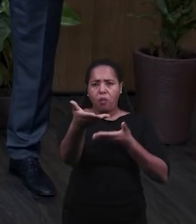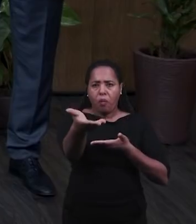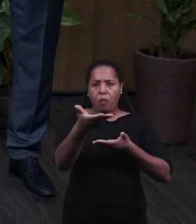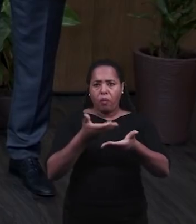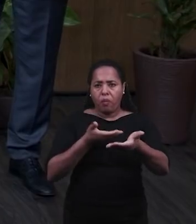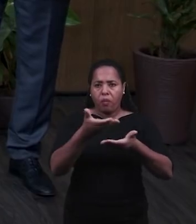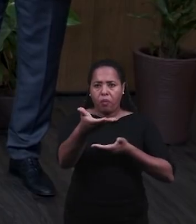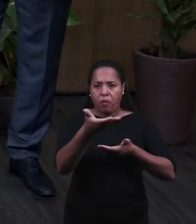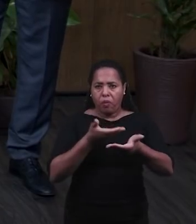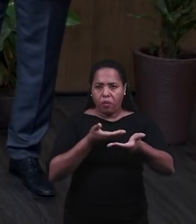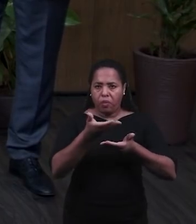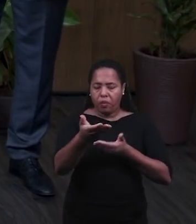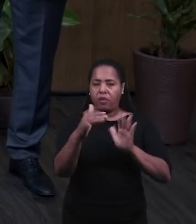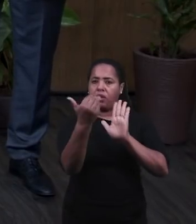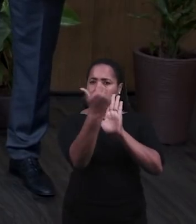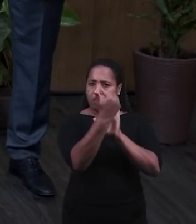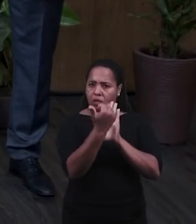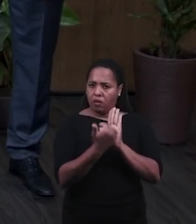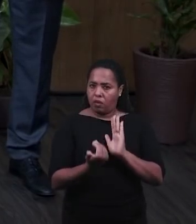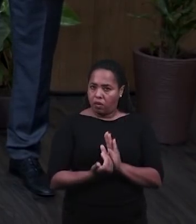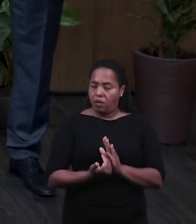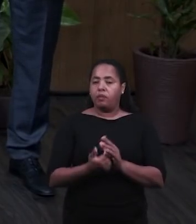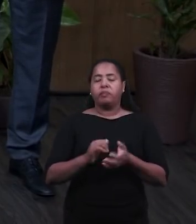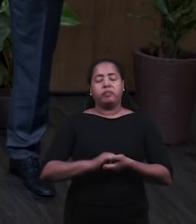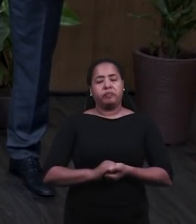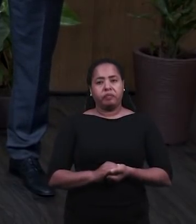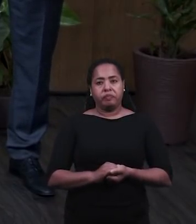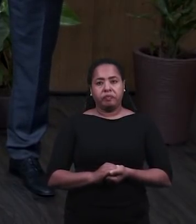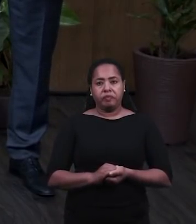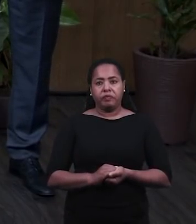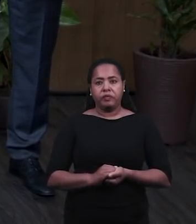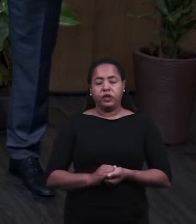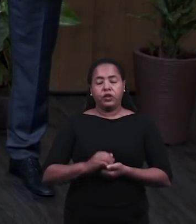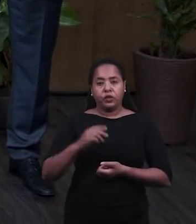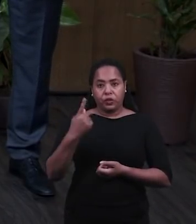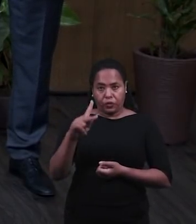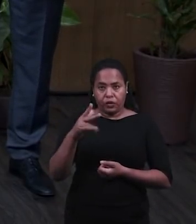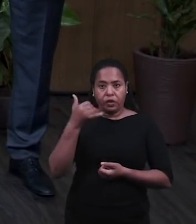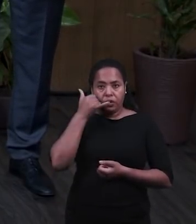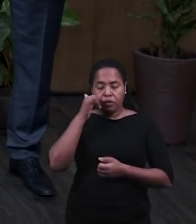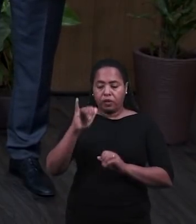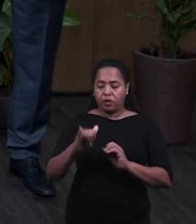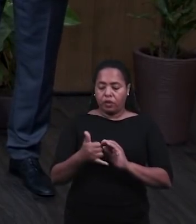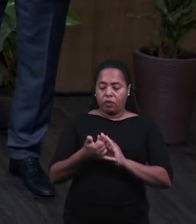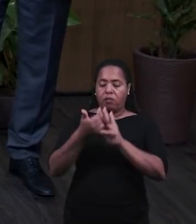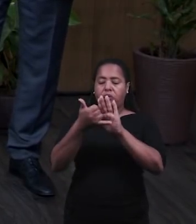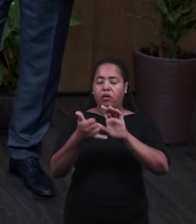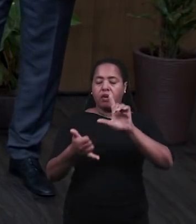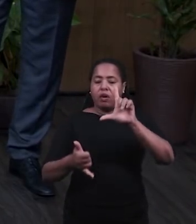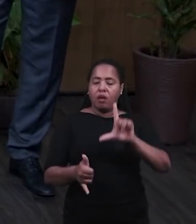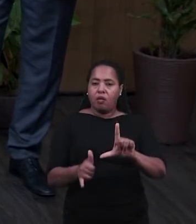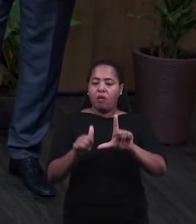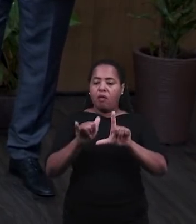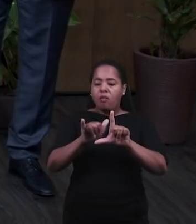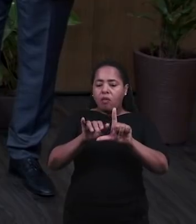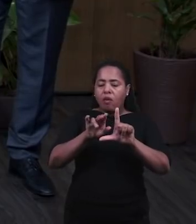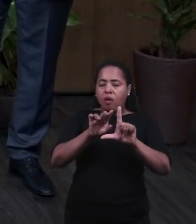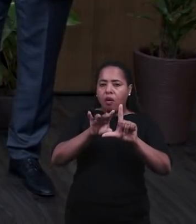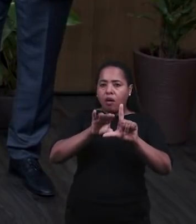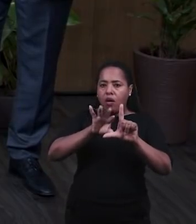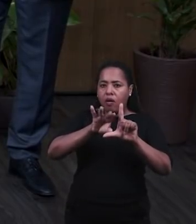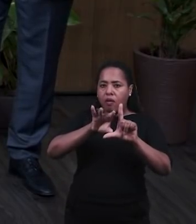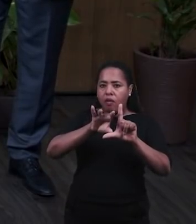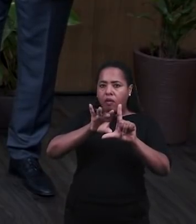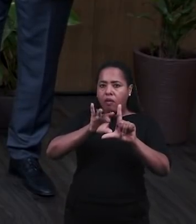programa. Abra a câmera do seu celular e foque no QR Code que está aparecendo na